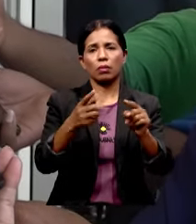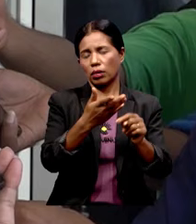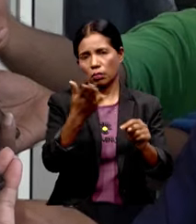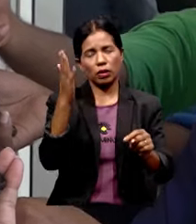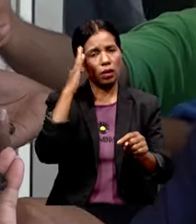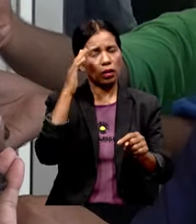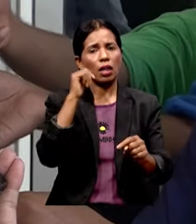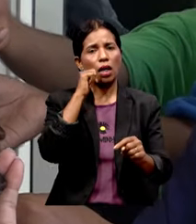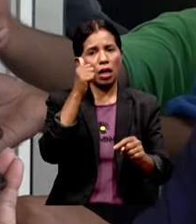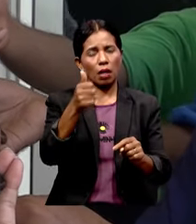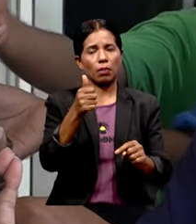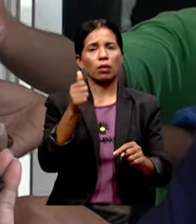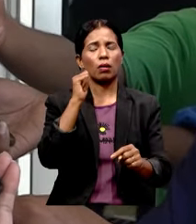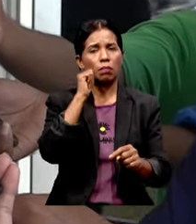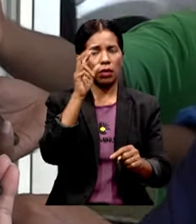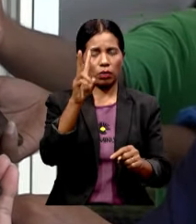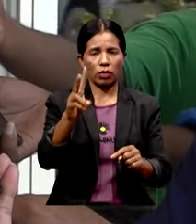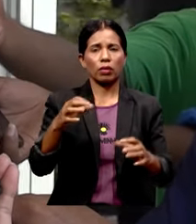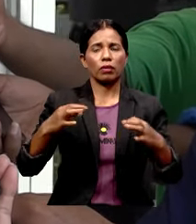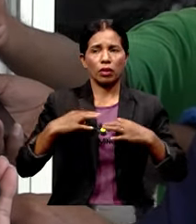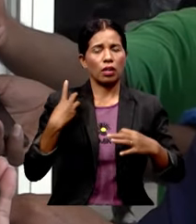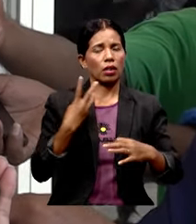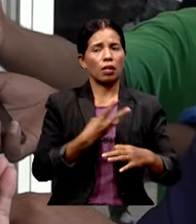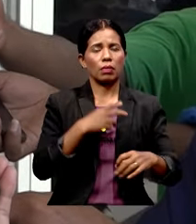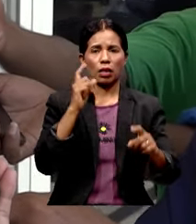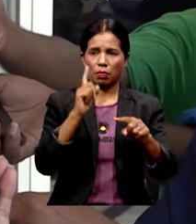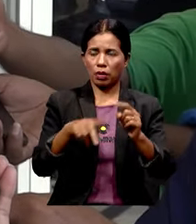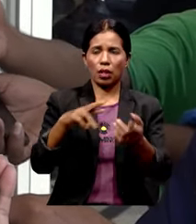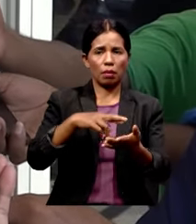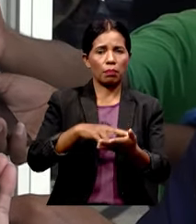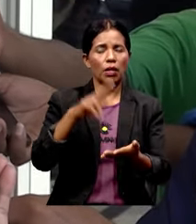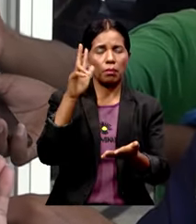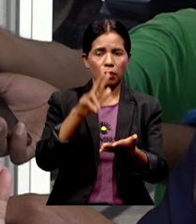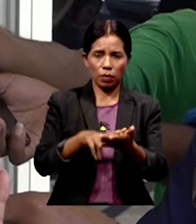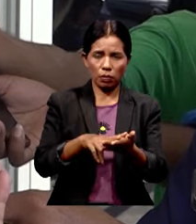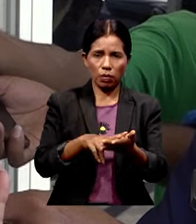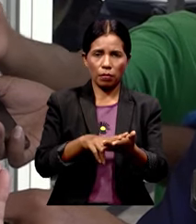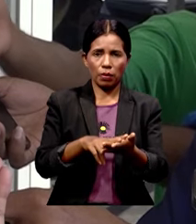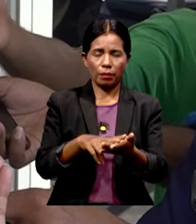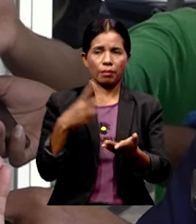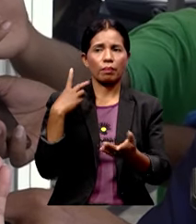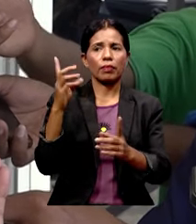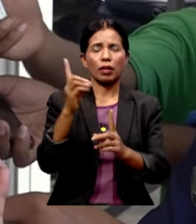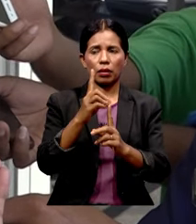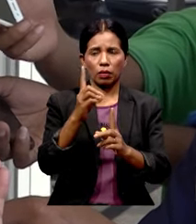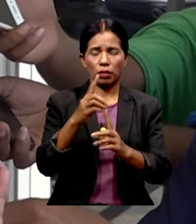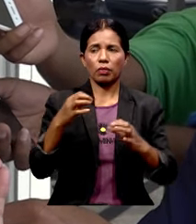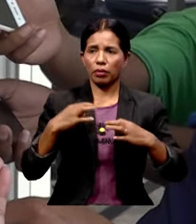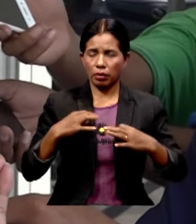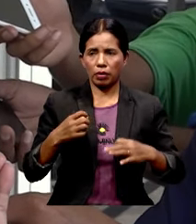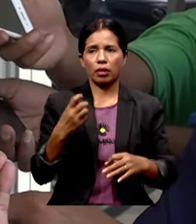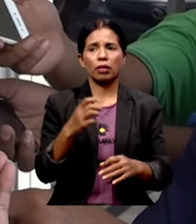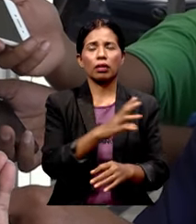até na abang ou bairro ane feriado, então a minha bela prova a minha aparecer e a lorong feriado, né? Então